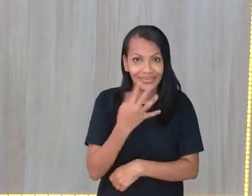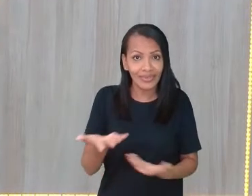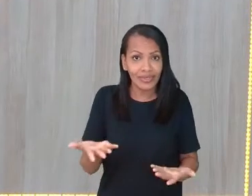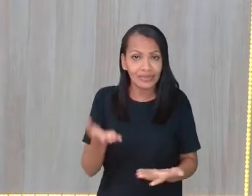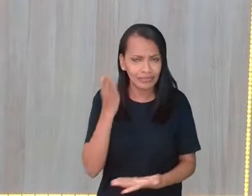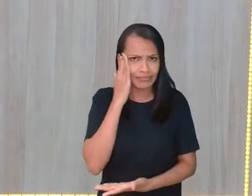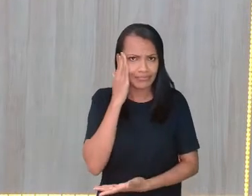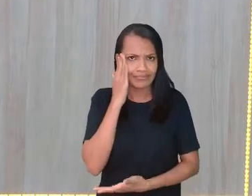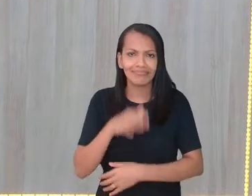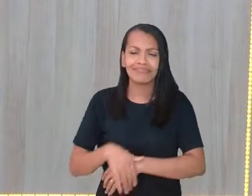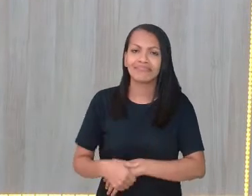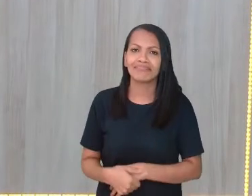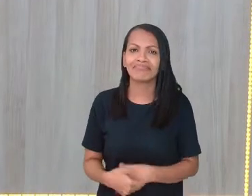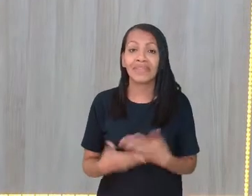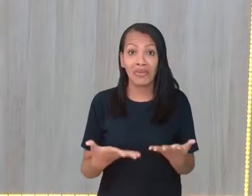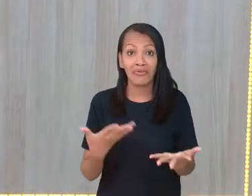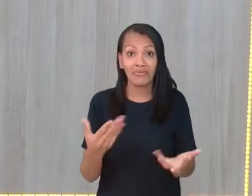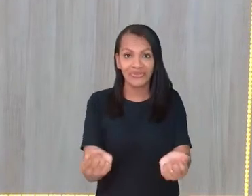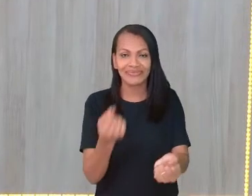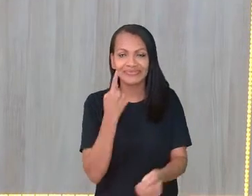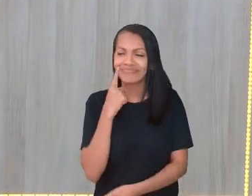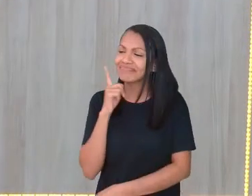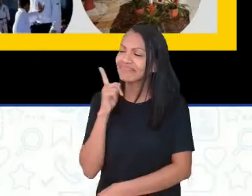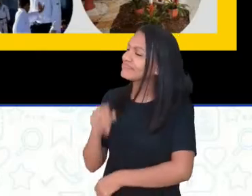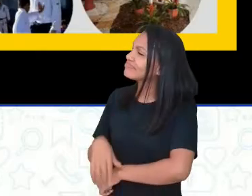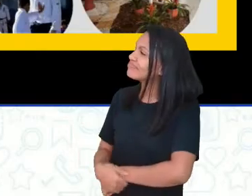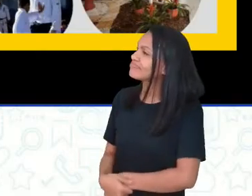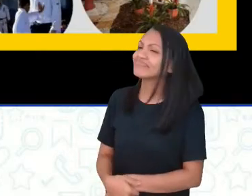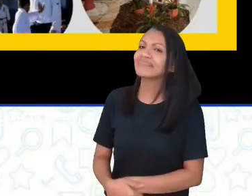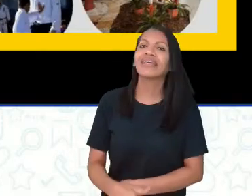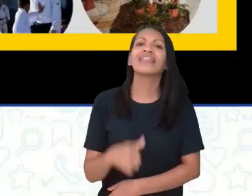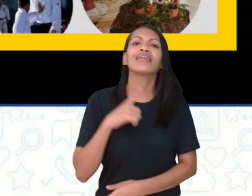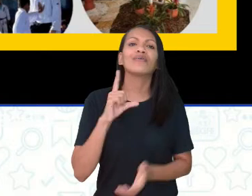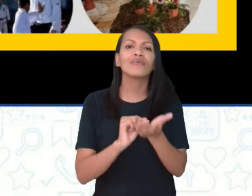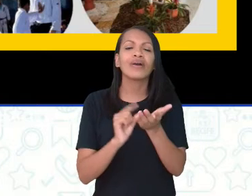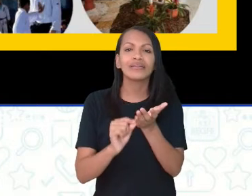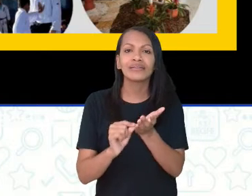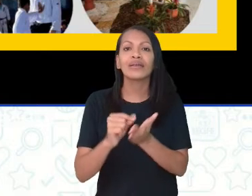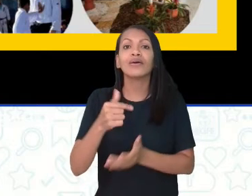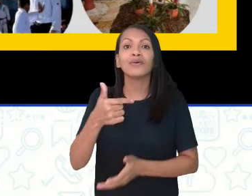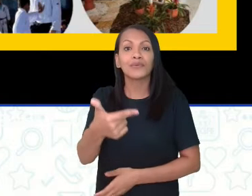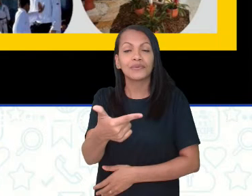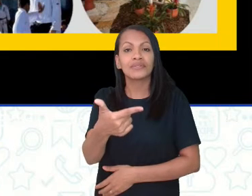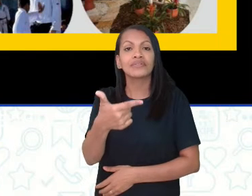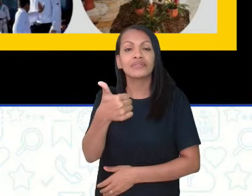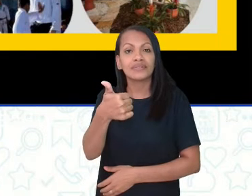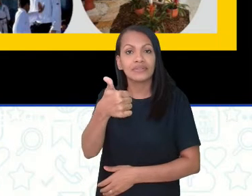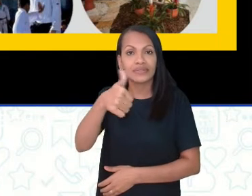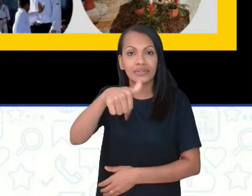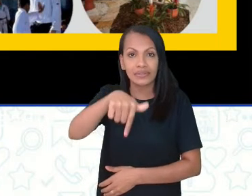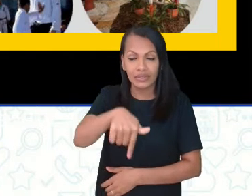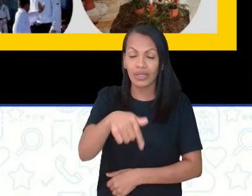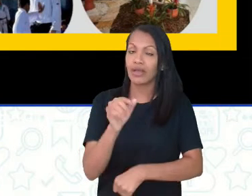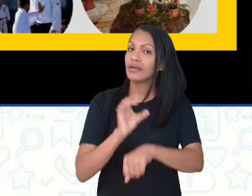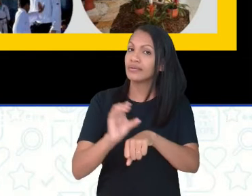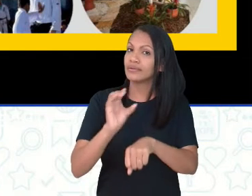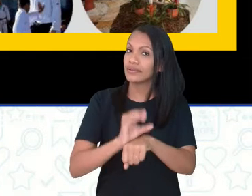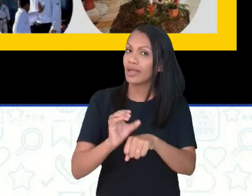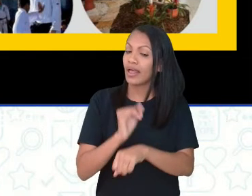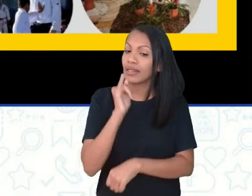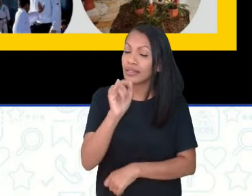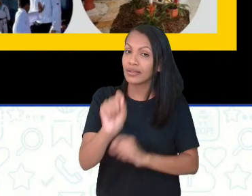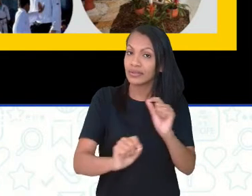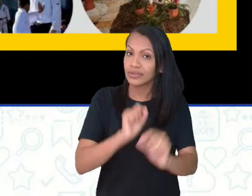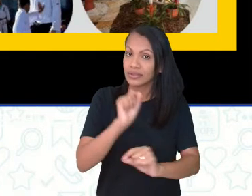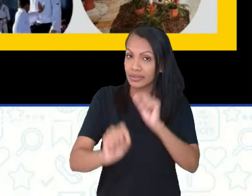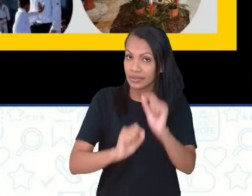tá bom? Vamos lá. Nós temos aí o artigo 217, né, lá na Constituição, que diz que